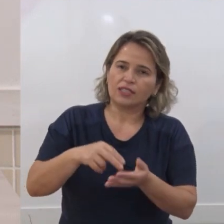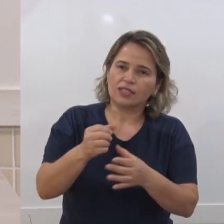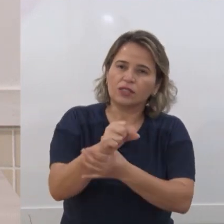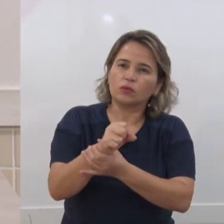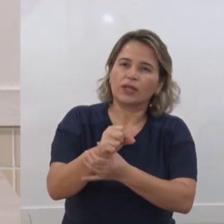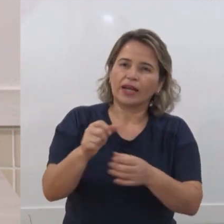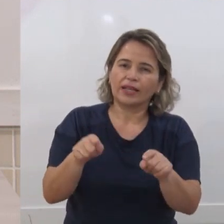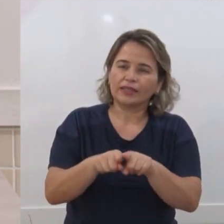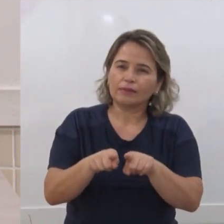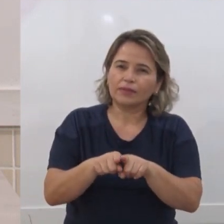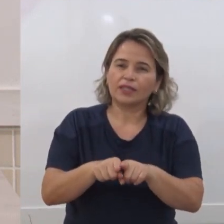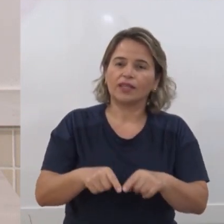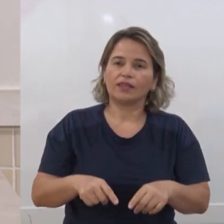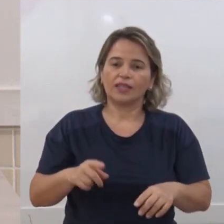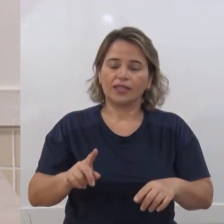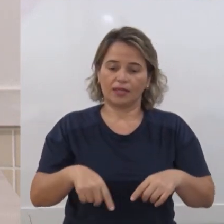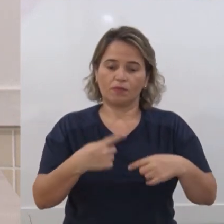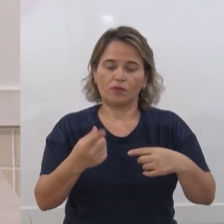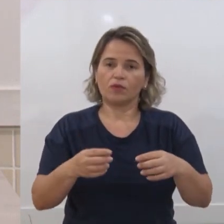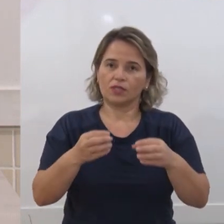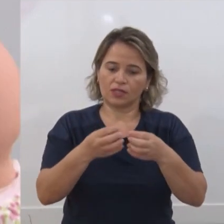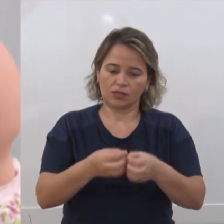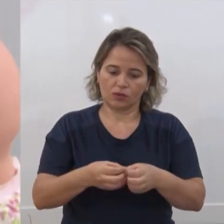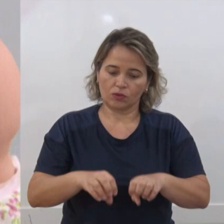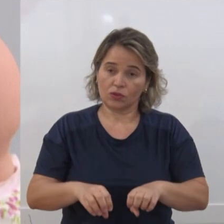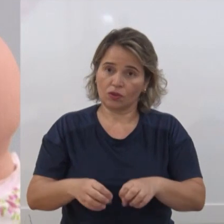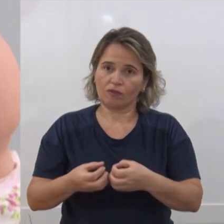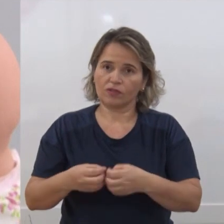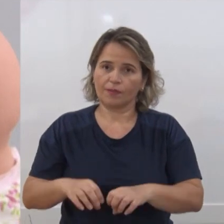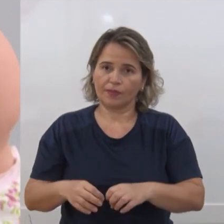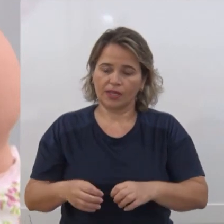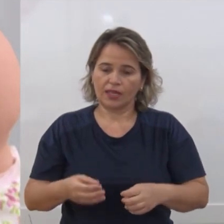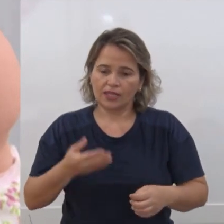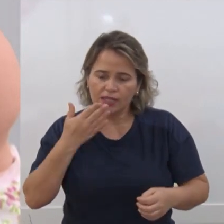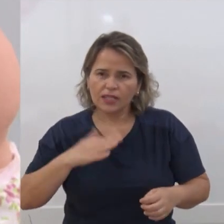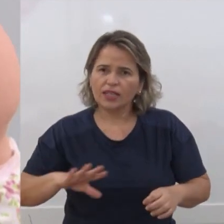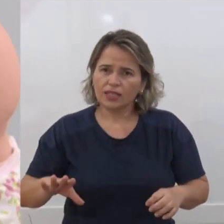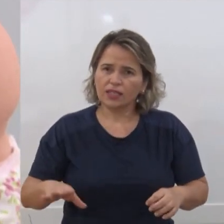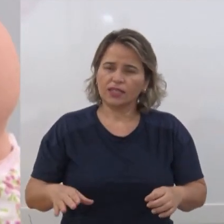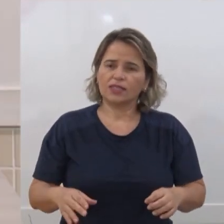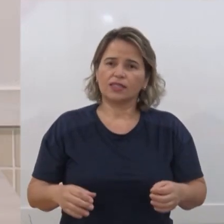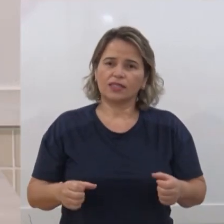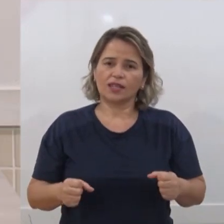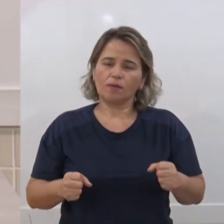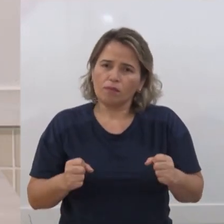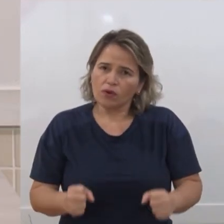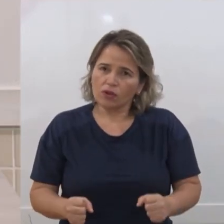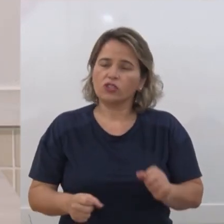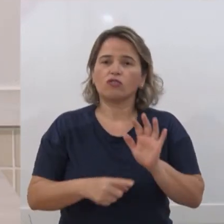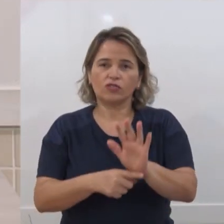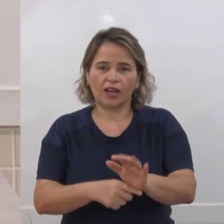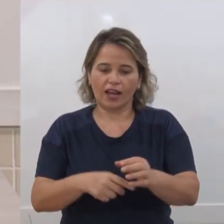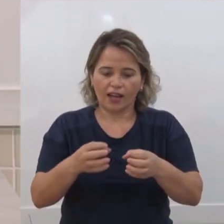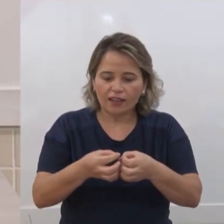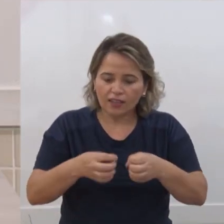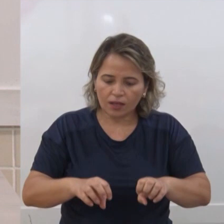Depois nós vamos estar utilizando os ovos. Se a criança tiver autonomia, você pode deixar ele quebrar sem problema nenhum. Quebra dentro